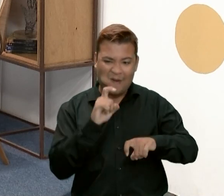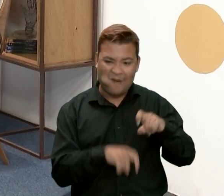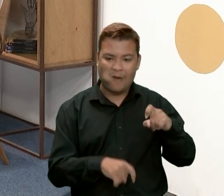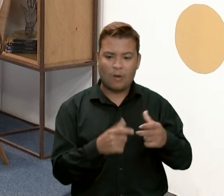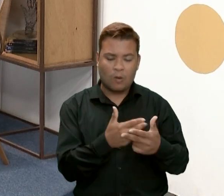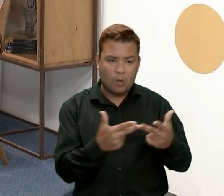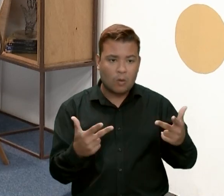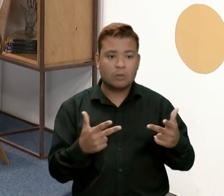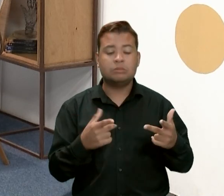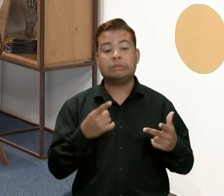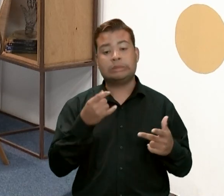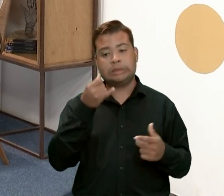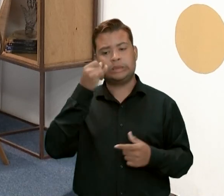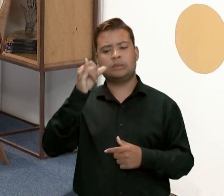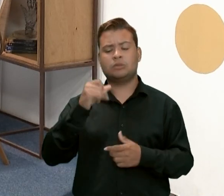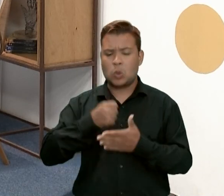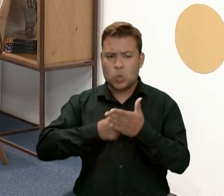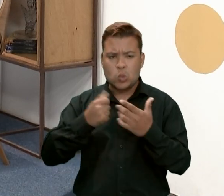esse cenário aqui no Brasil?